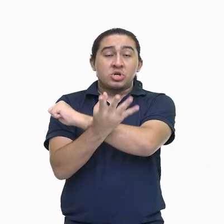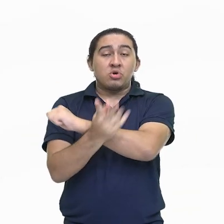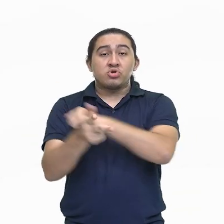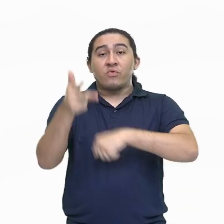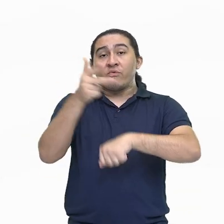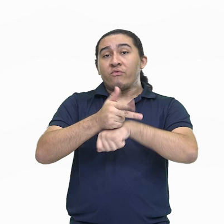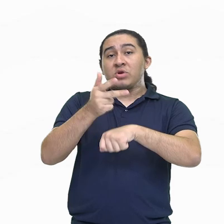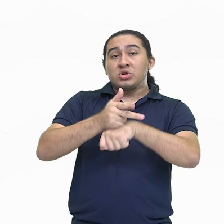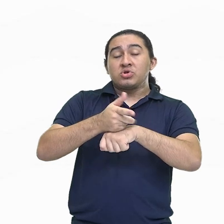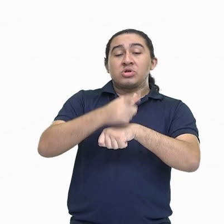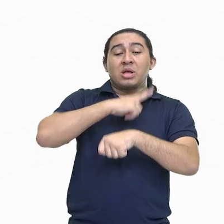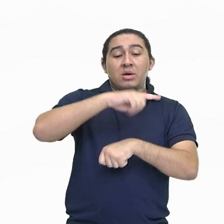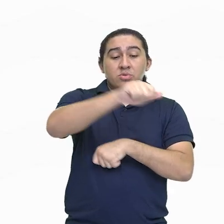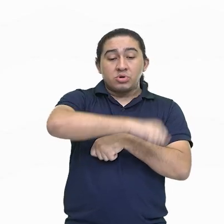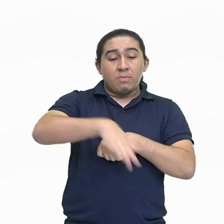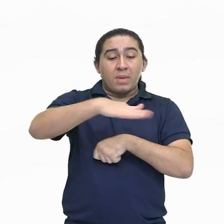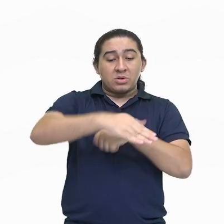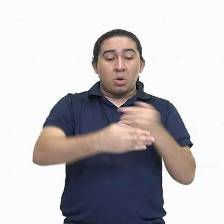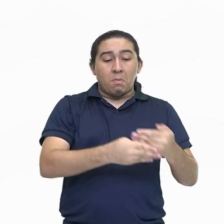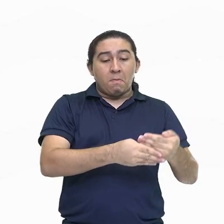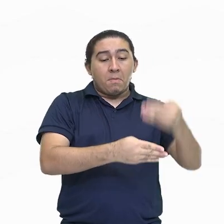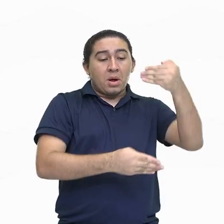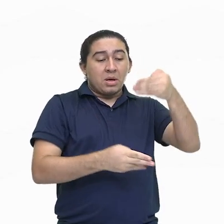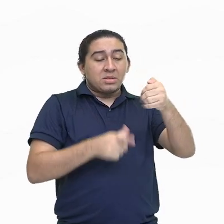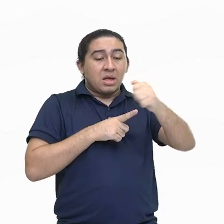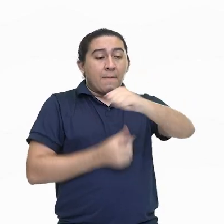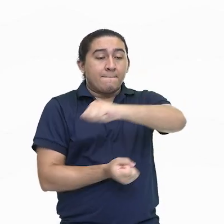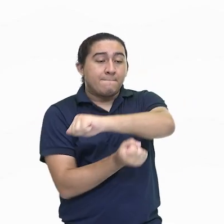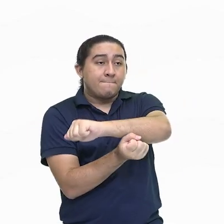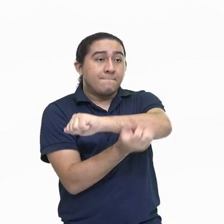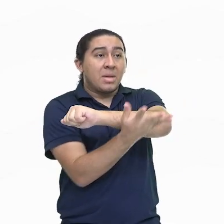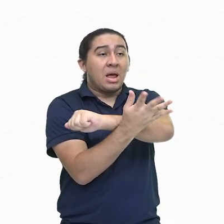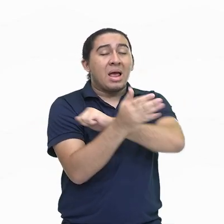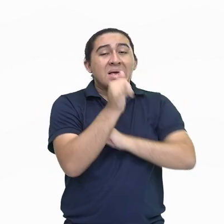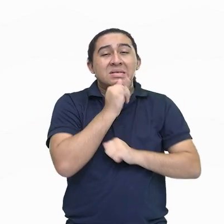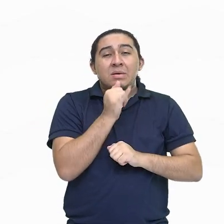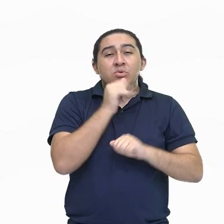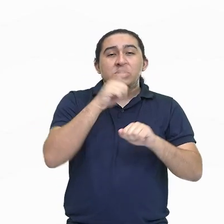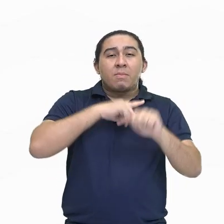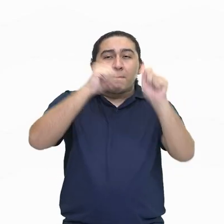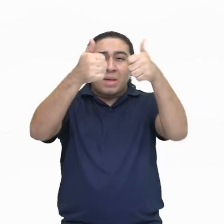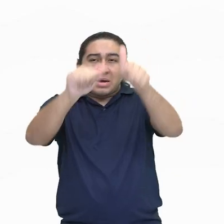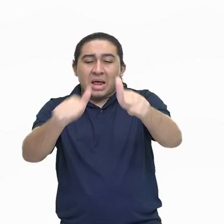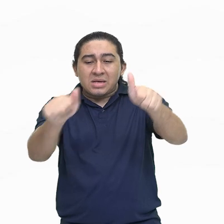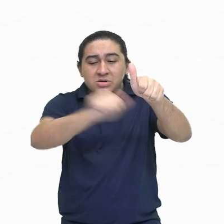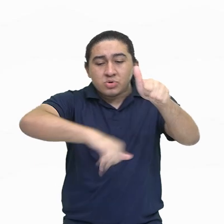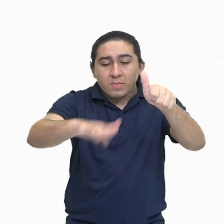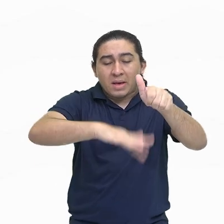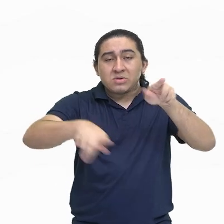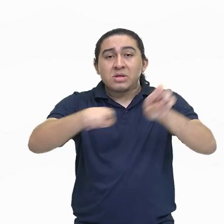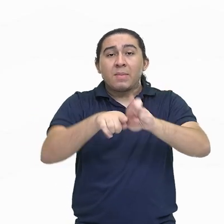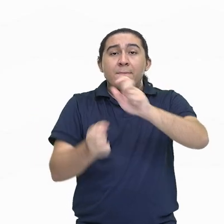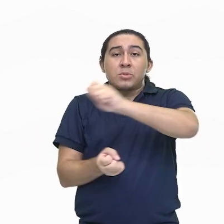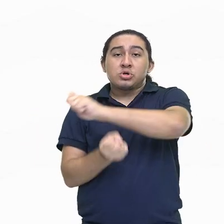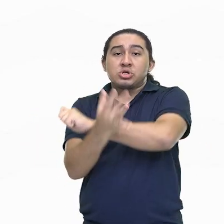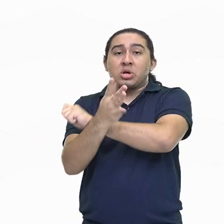superfícies previamente escolhidas. Consiste no mapeamento do lugar e na projeção de imagens